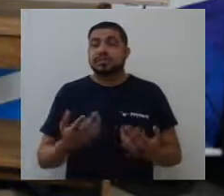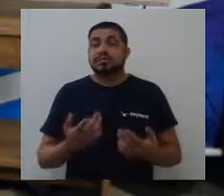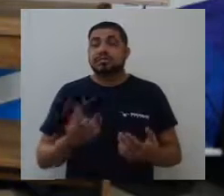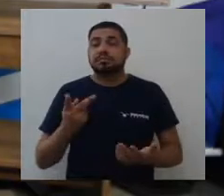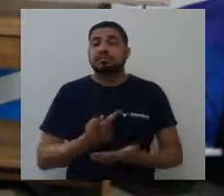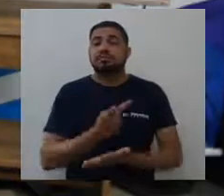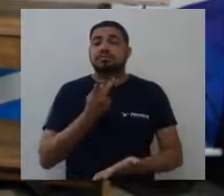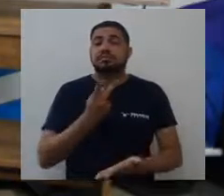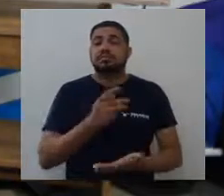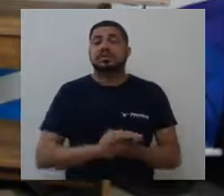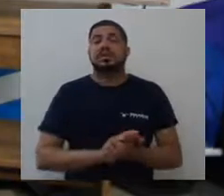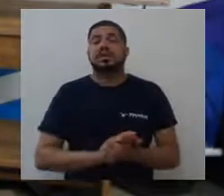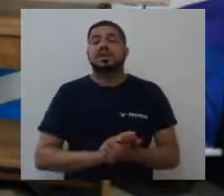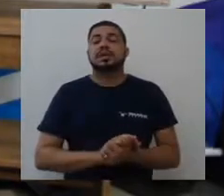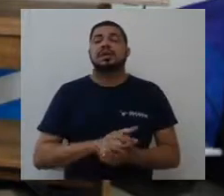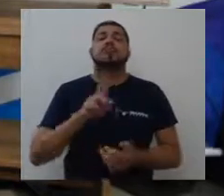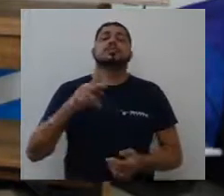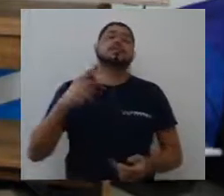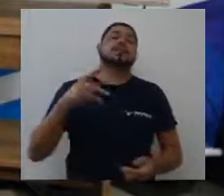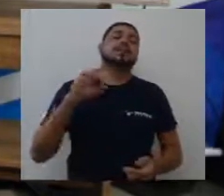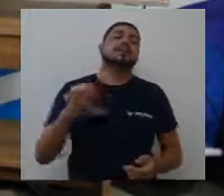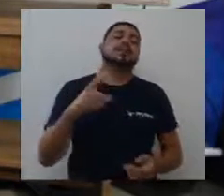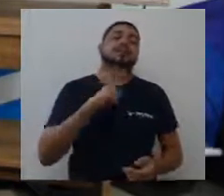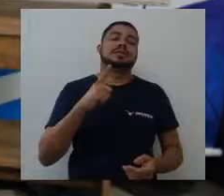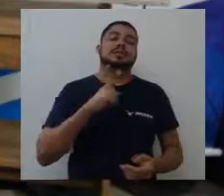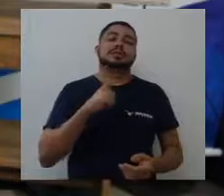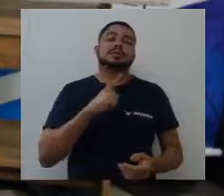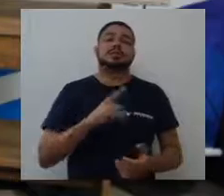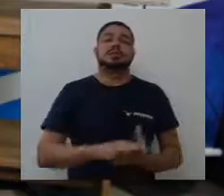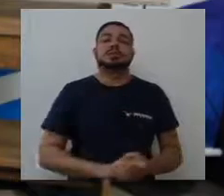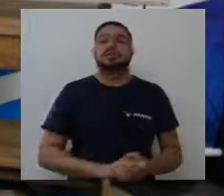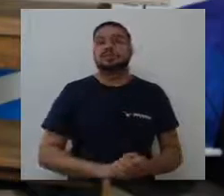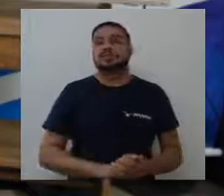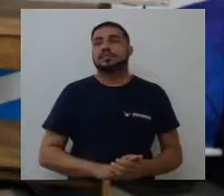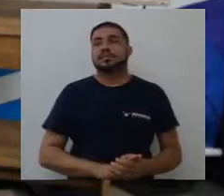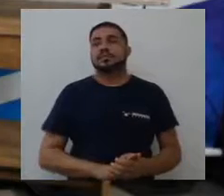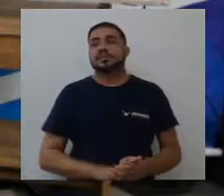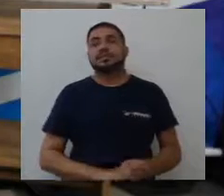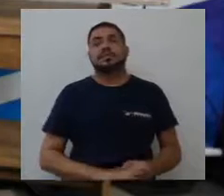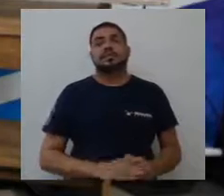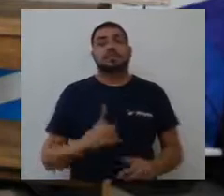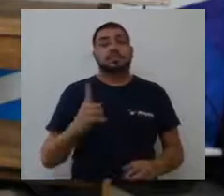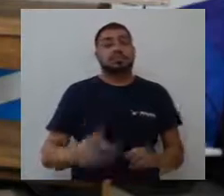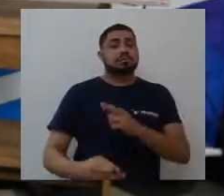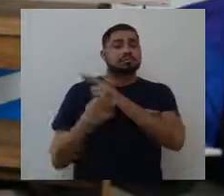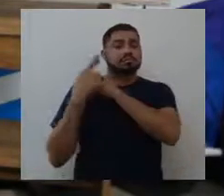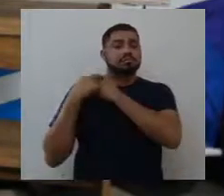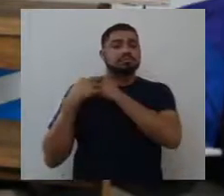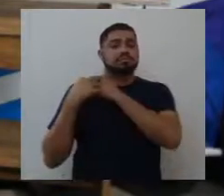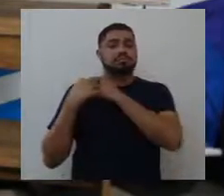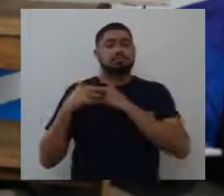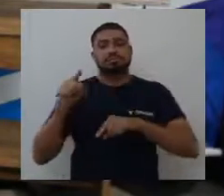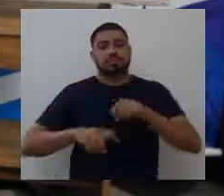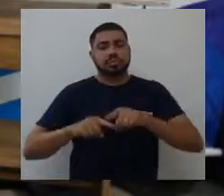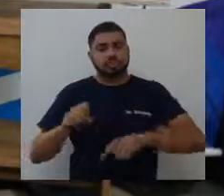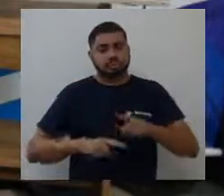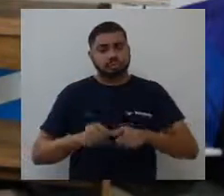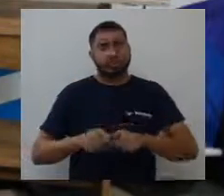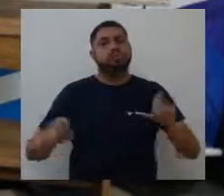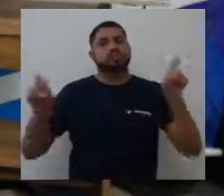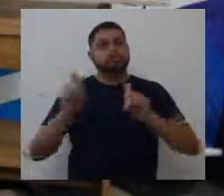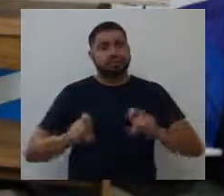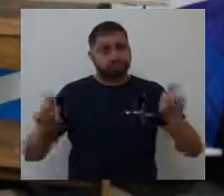acontece? A UPE trouxe para a gente o seguinte, ó. Um representante de produtos de